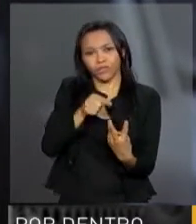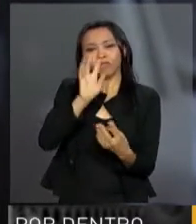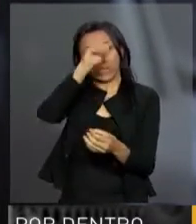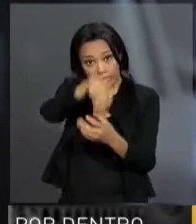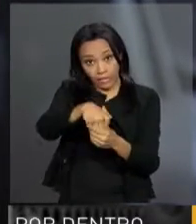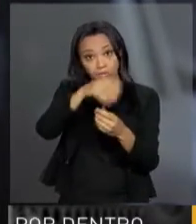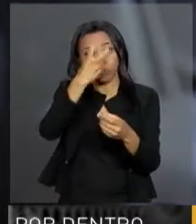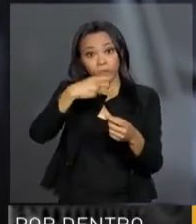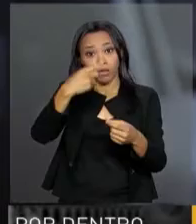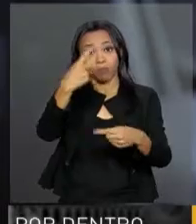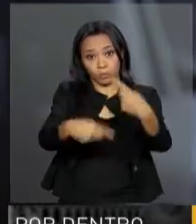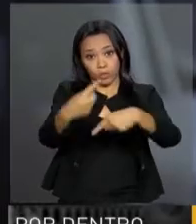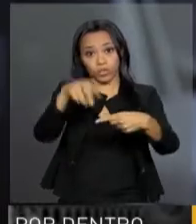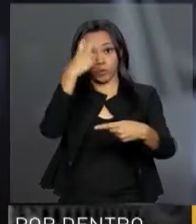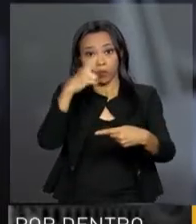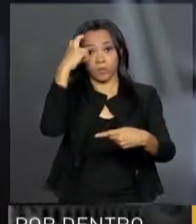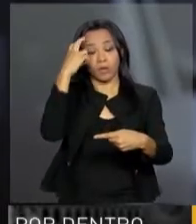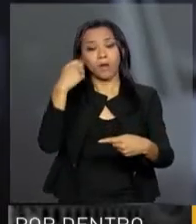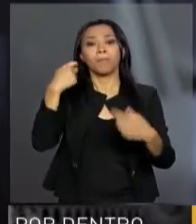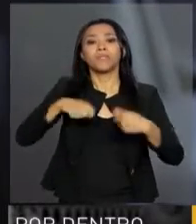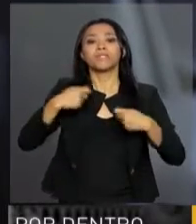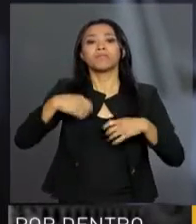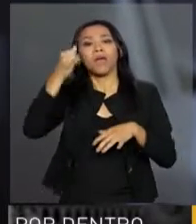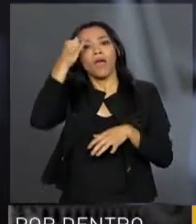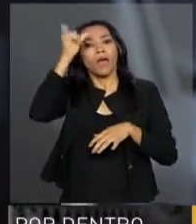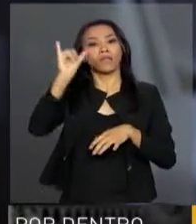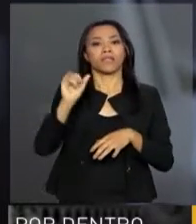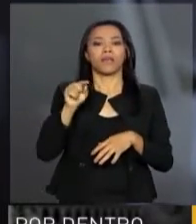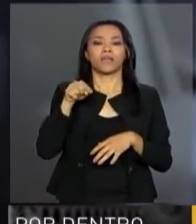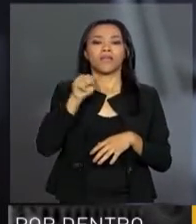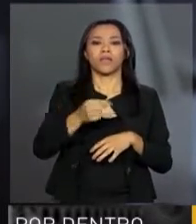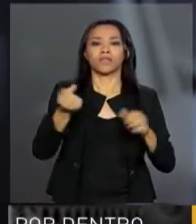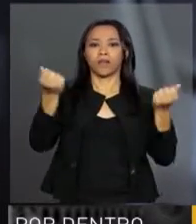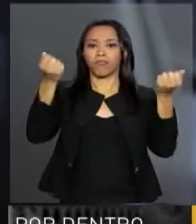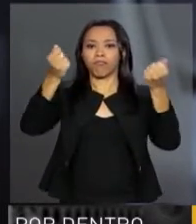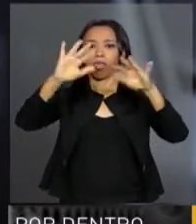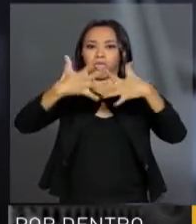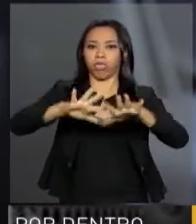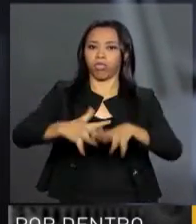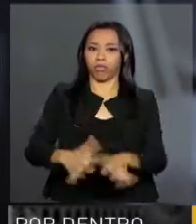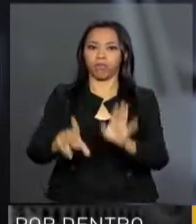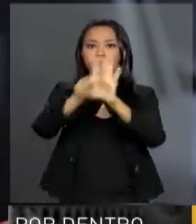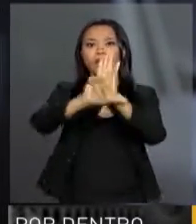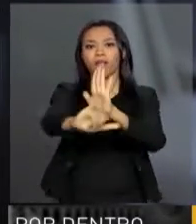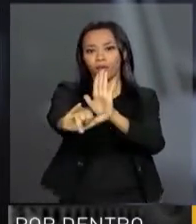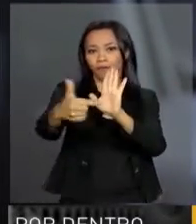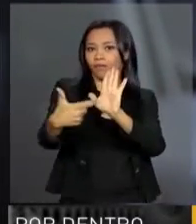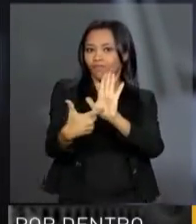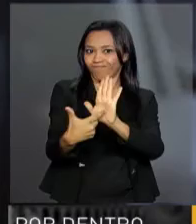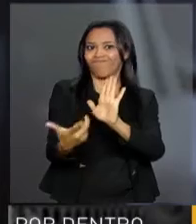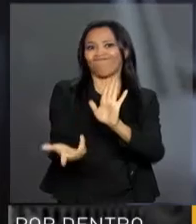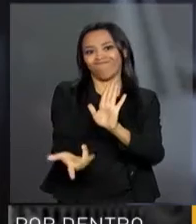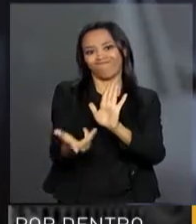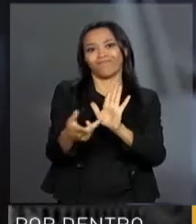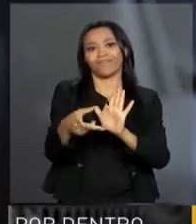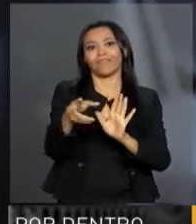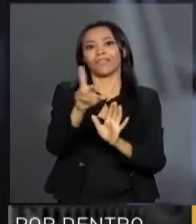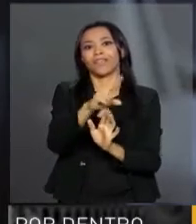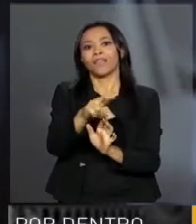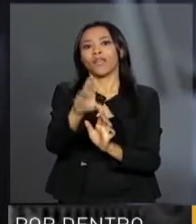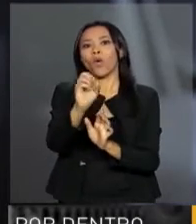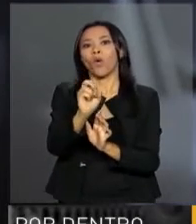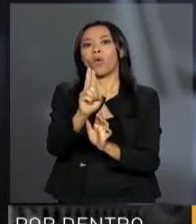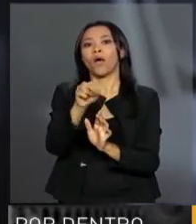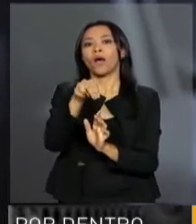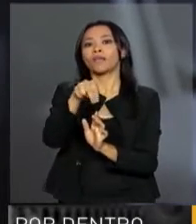então nós precisamos evitar que essa demonização da Lei Rouanet implique em você